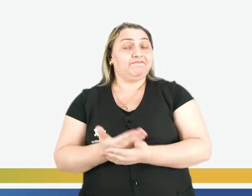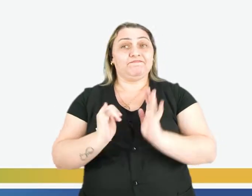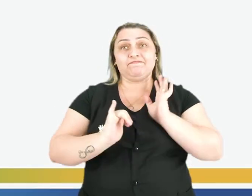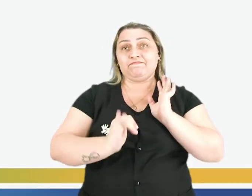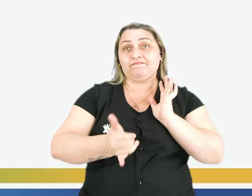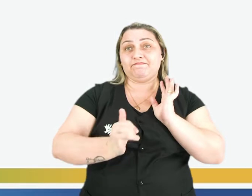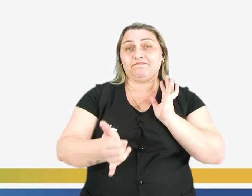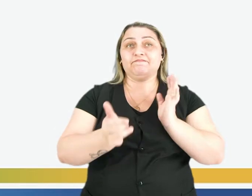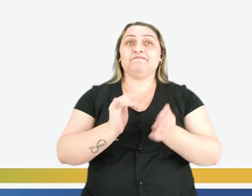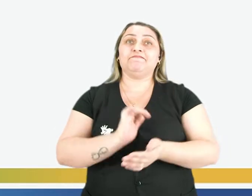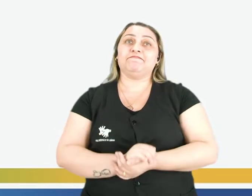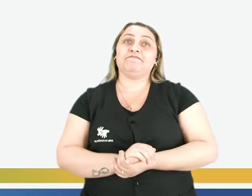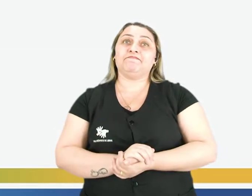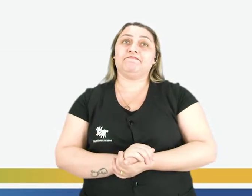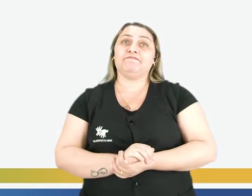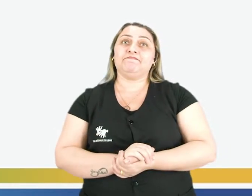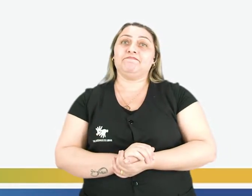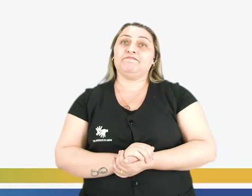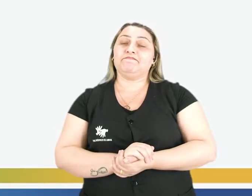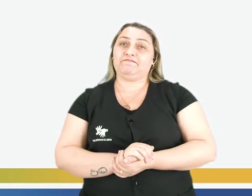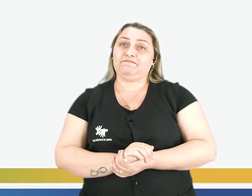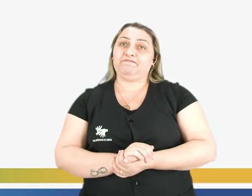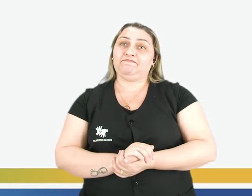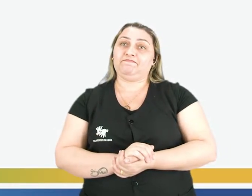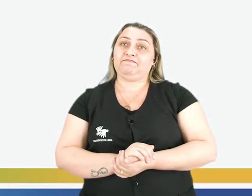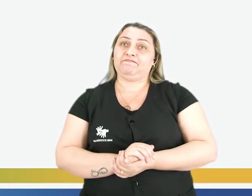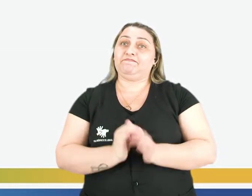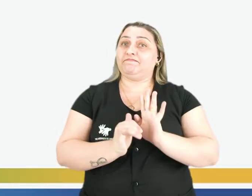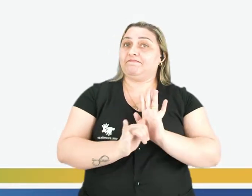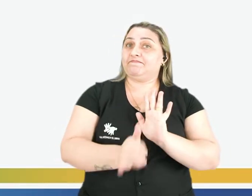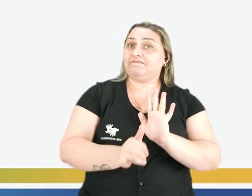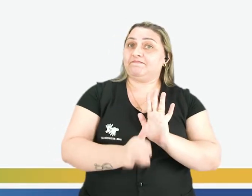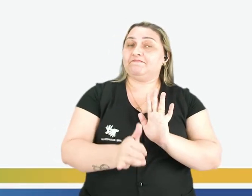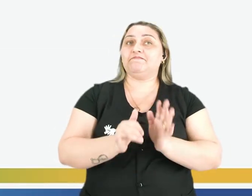a fábula? É o conto?